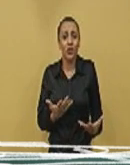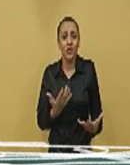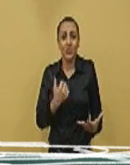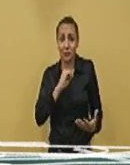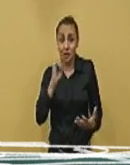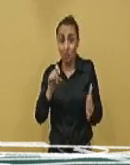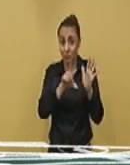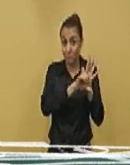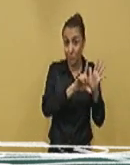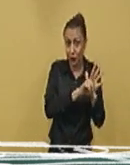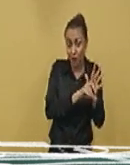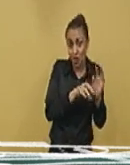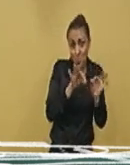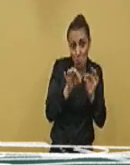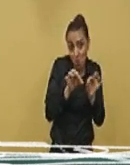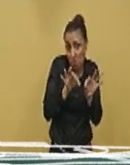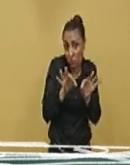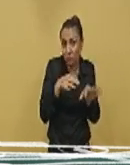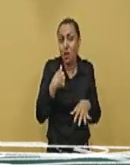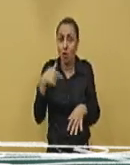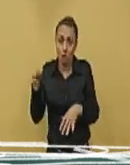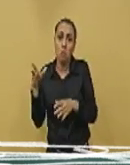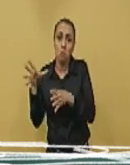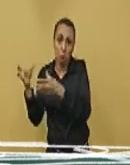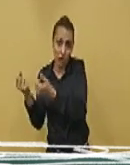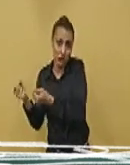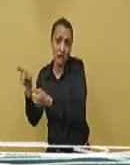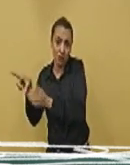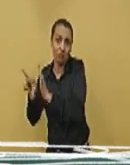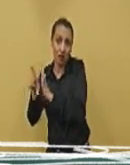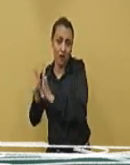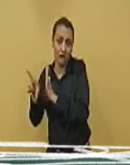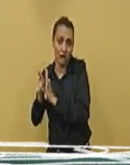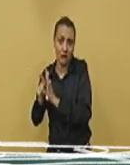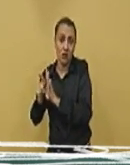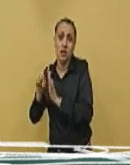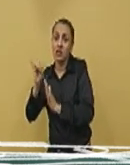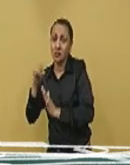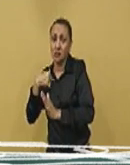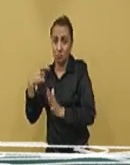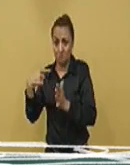ou pelo jeitinho, a pessoa vai ter que ir pela lei. Porque se perguntar para mim, eu vou ser pela lei.